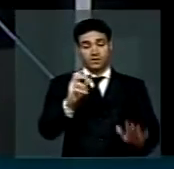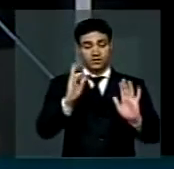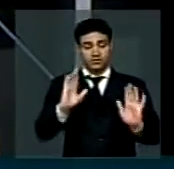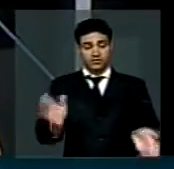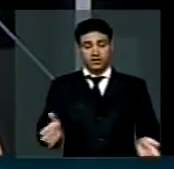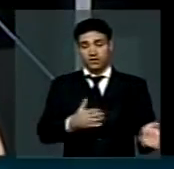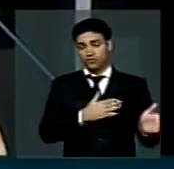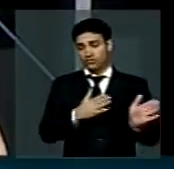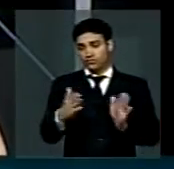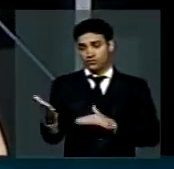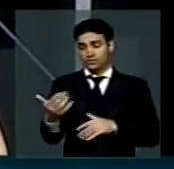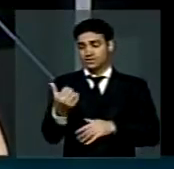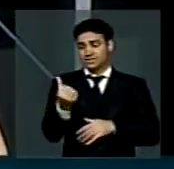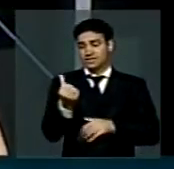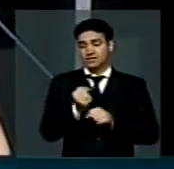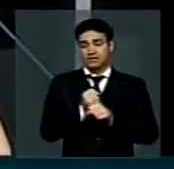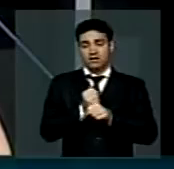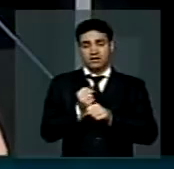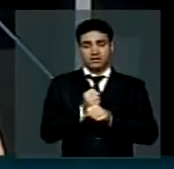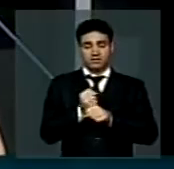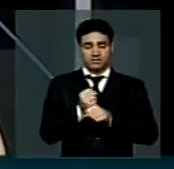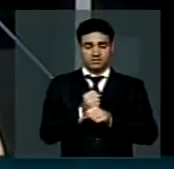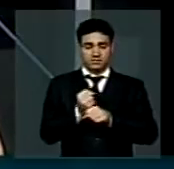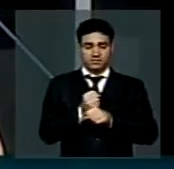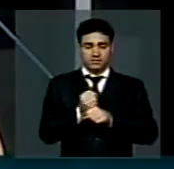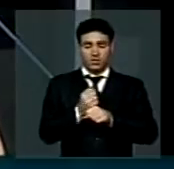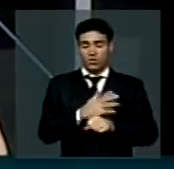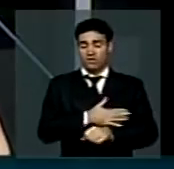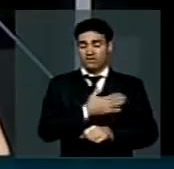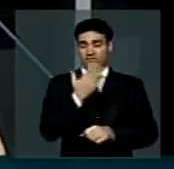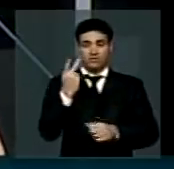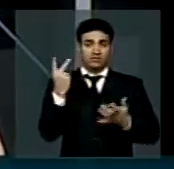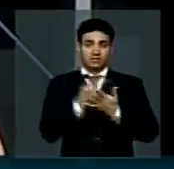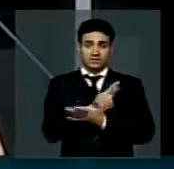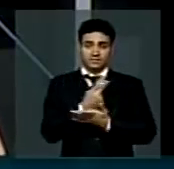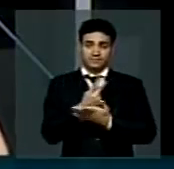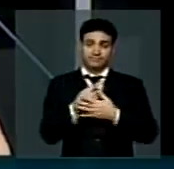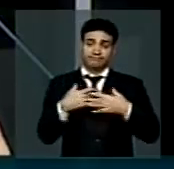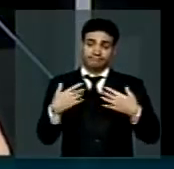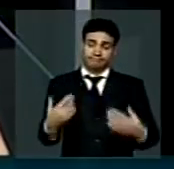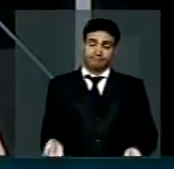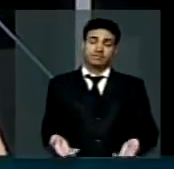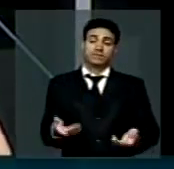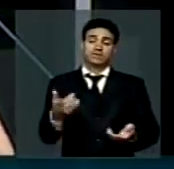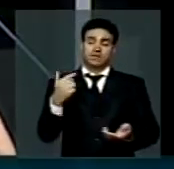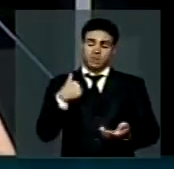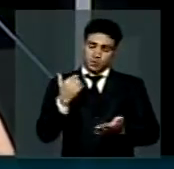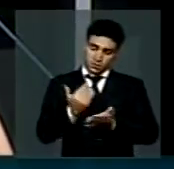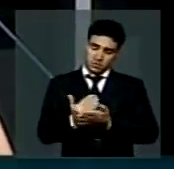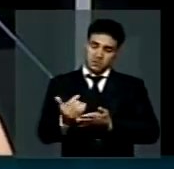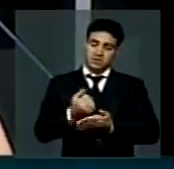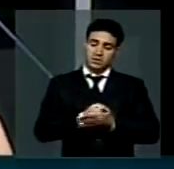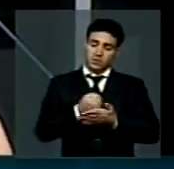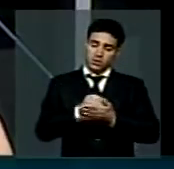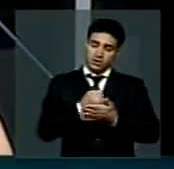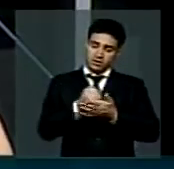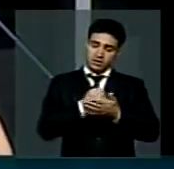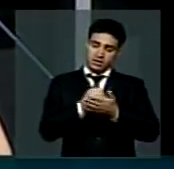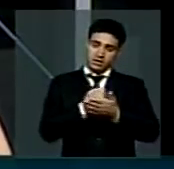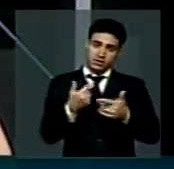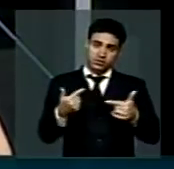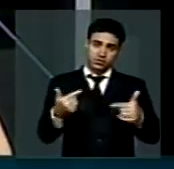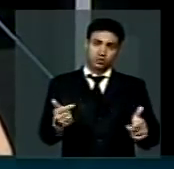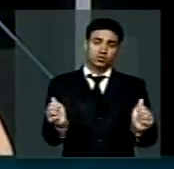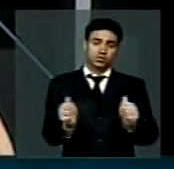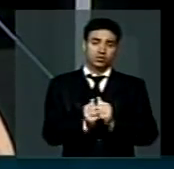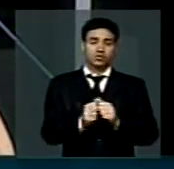passaram 16 anos dessa terrível tragédia. Desde então, passei a militar junto aos movimentos de